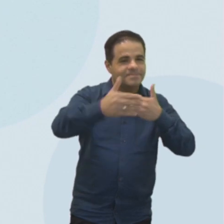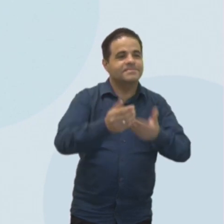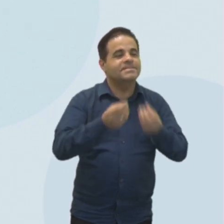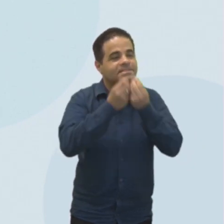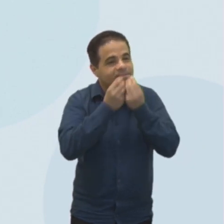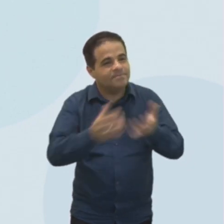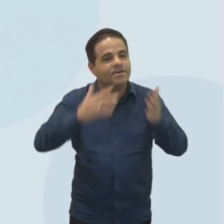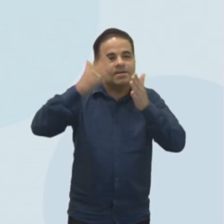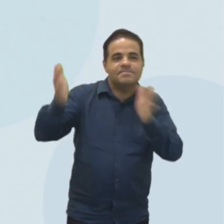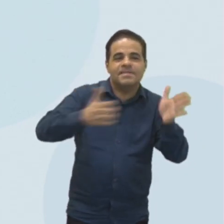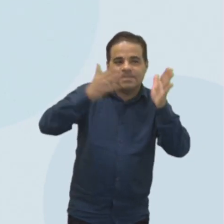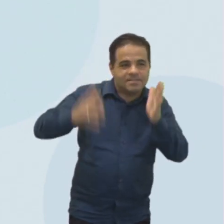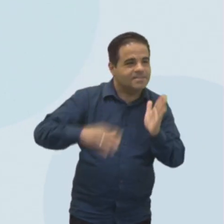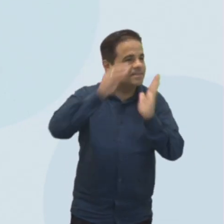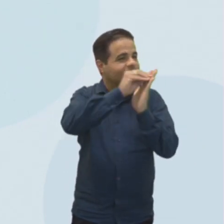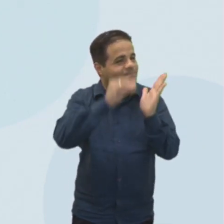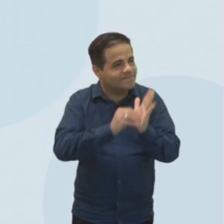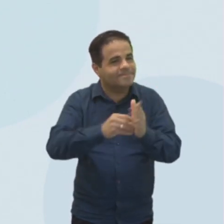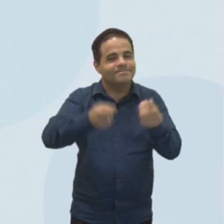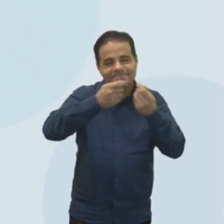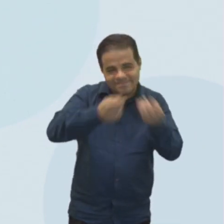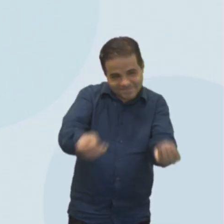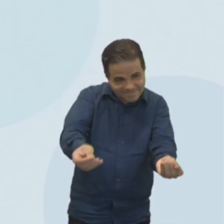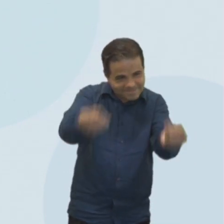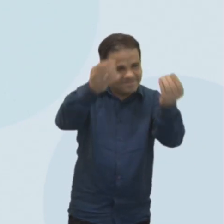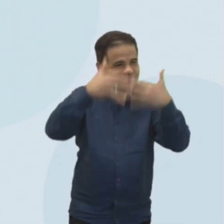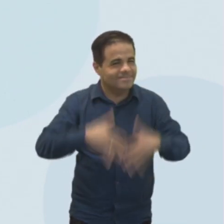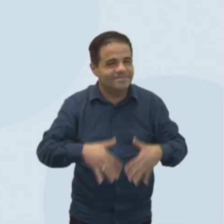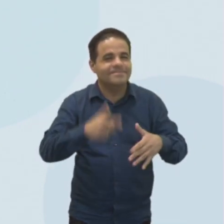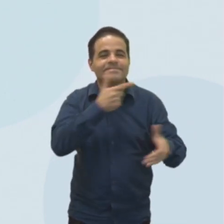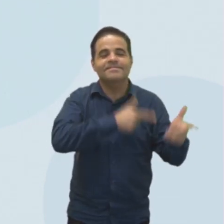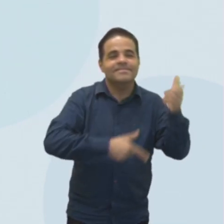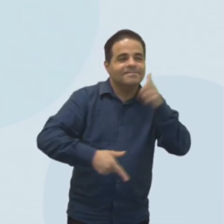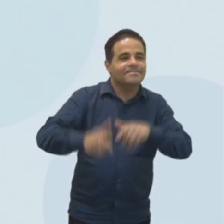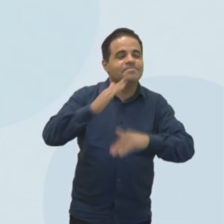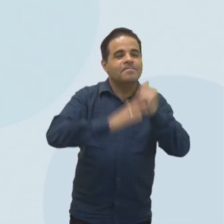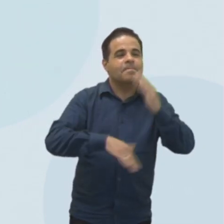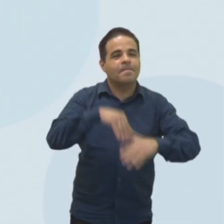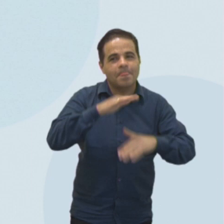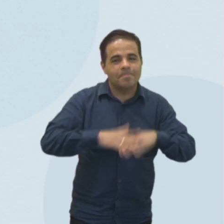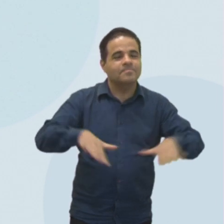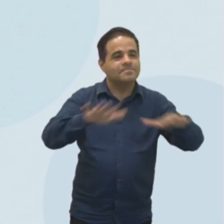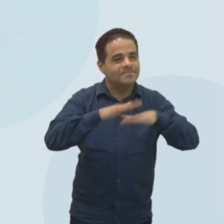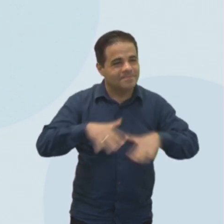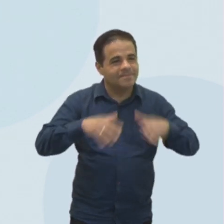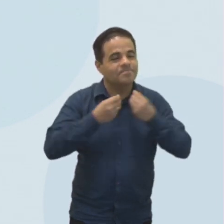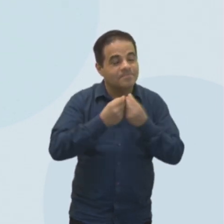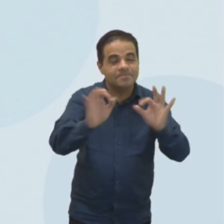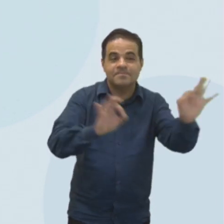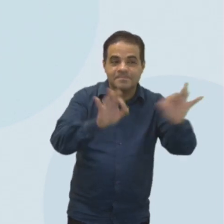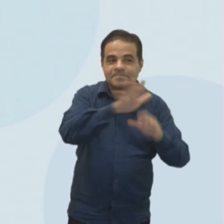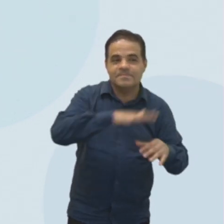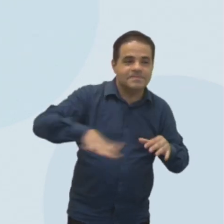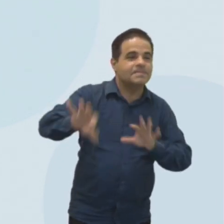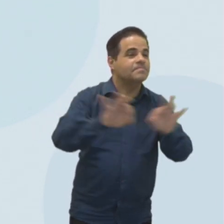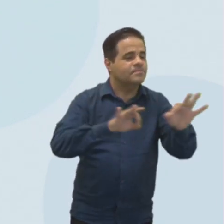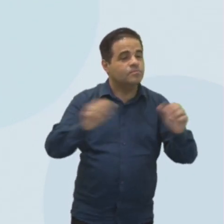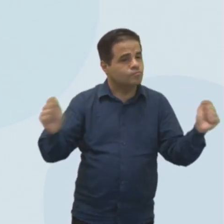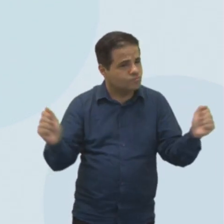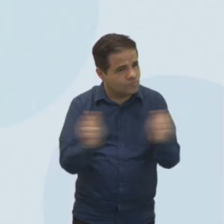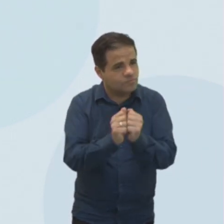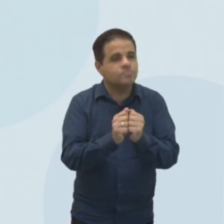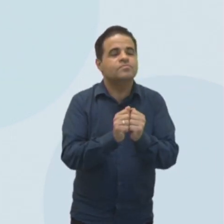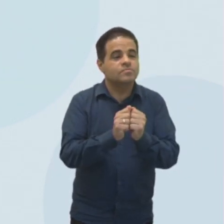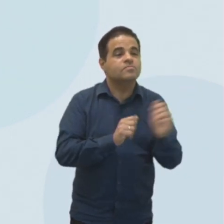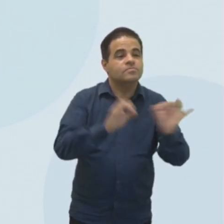A produção e a captação. Aí a gente fala um pouco das diferenças de plano geral, do plano conjunto, do